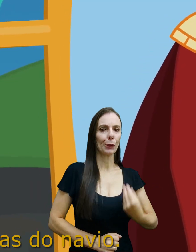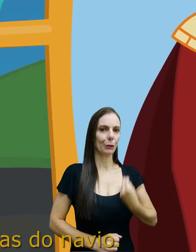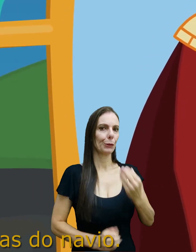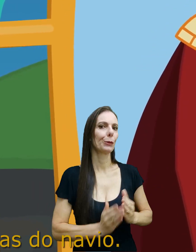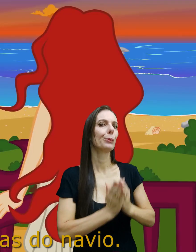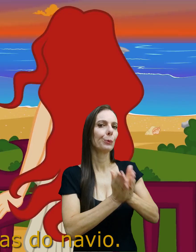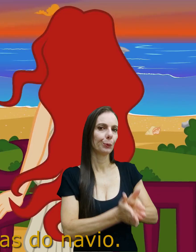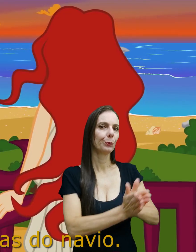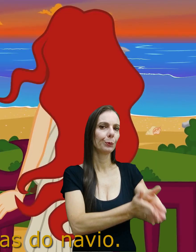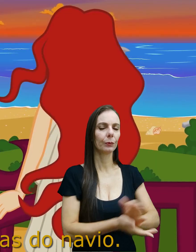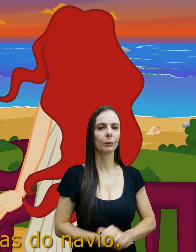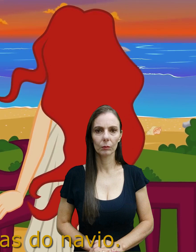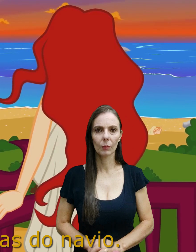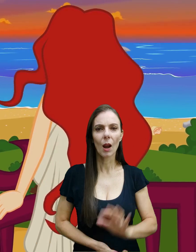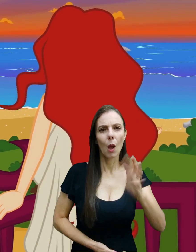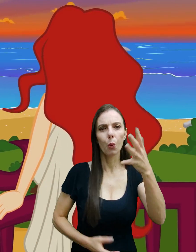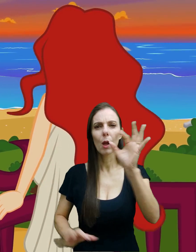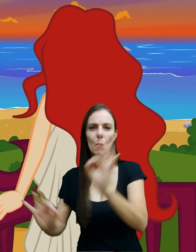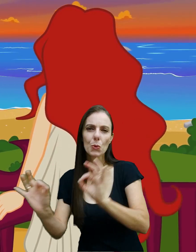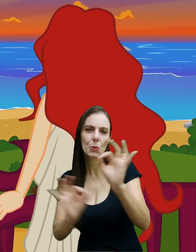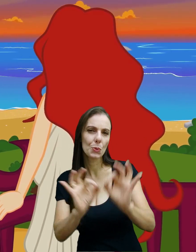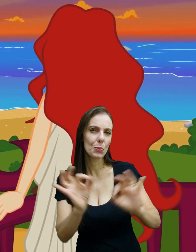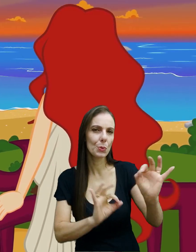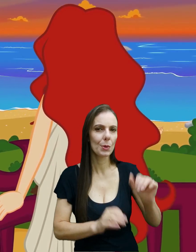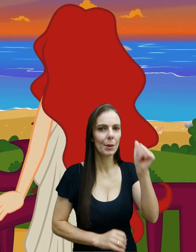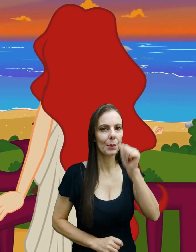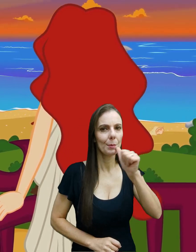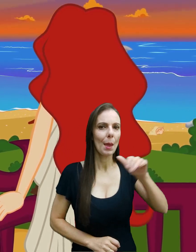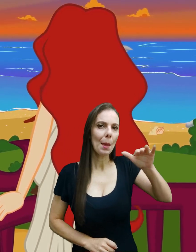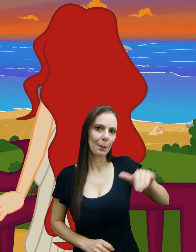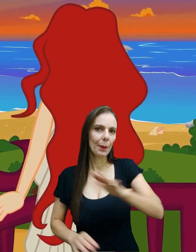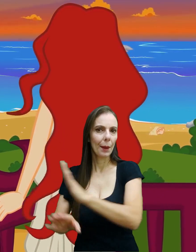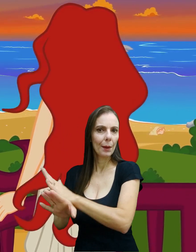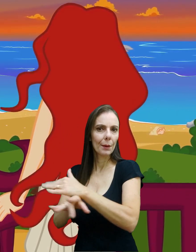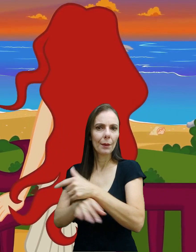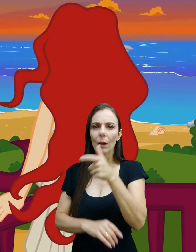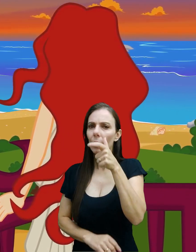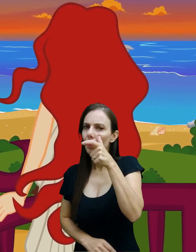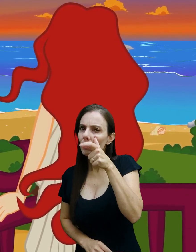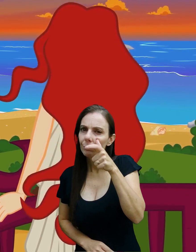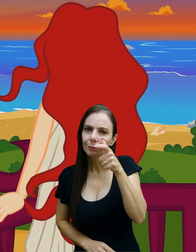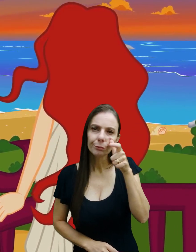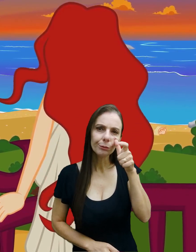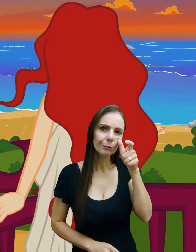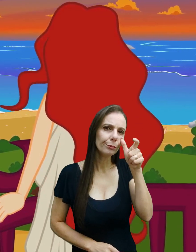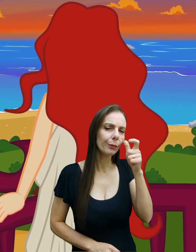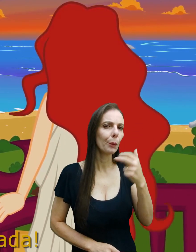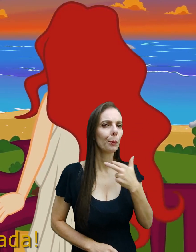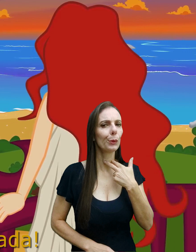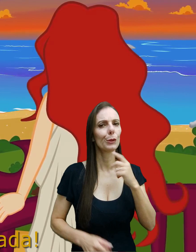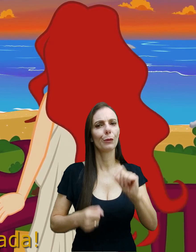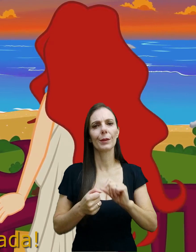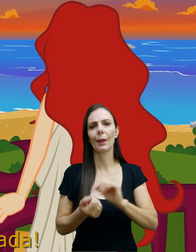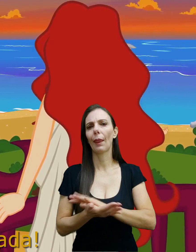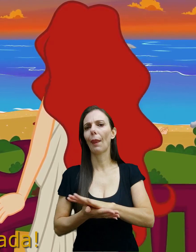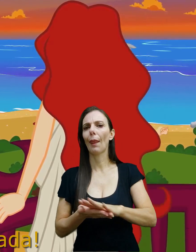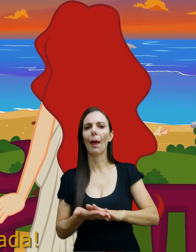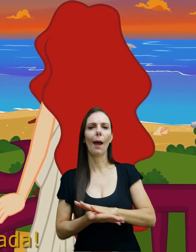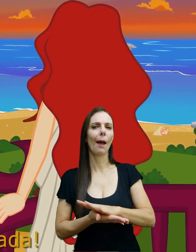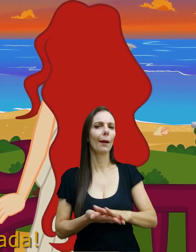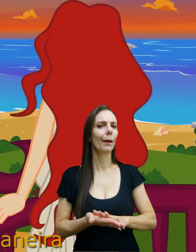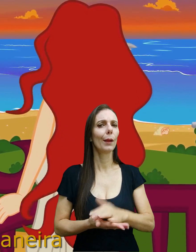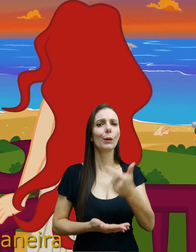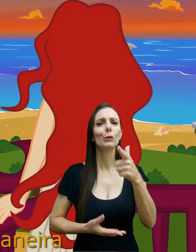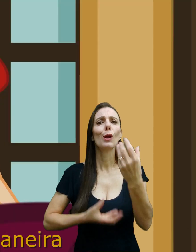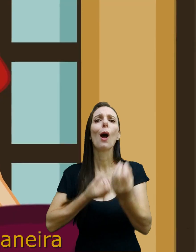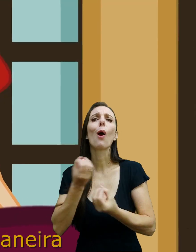príncipe com uma das candidatas no navio. Enquanto aconteciam os preparativos, a pequena sereia só podia assistir, mas não podia fazer